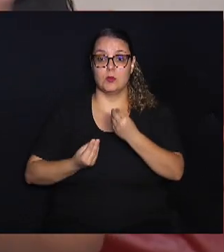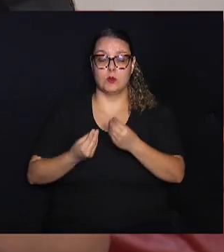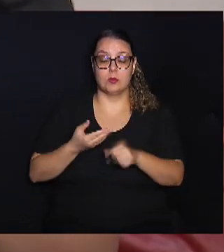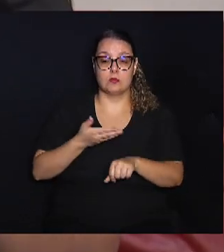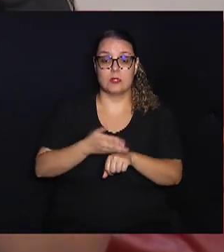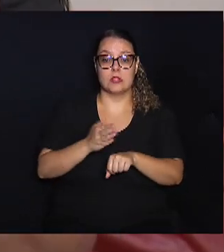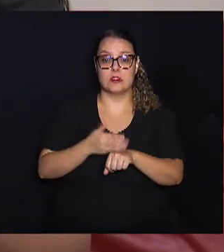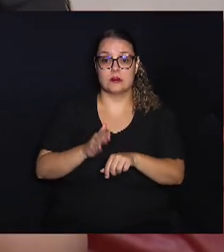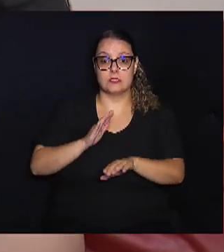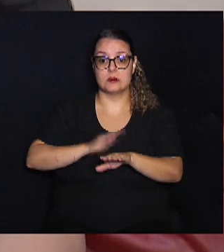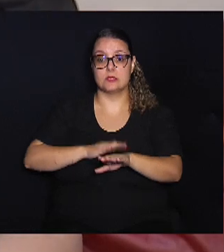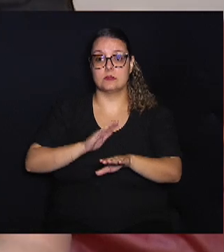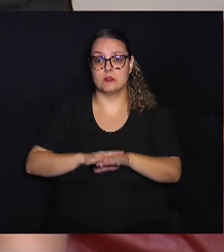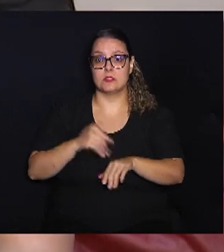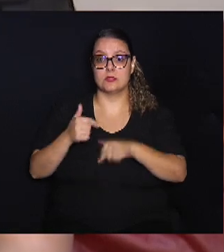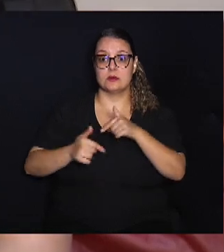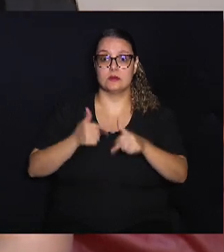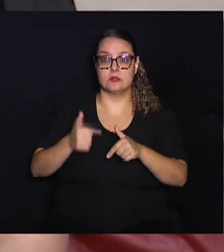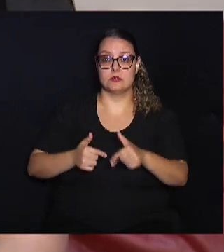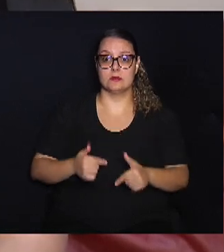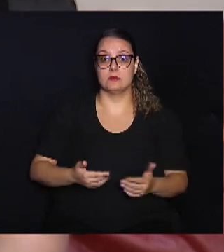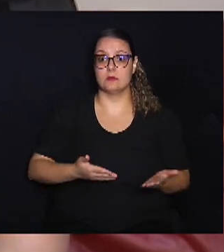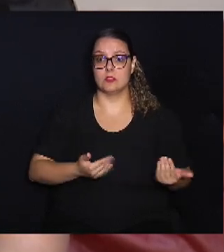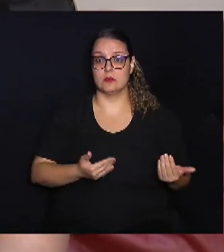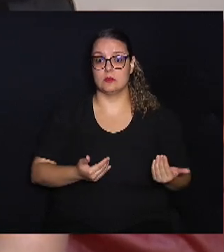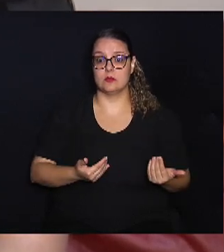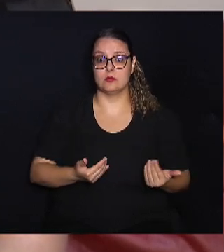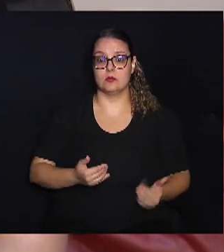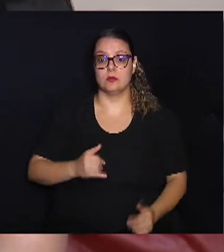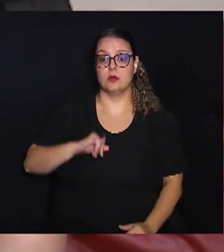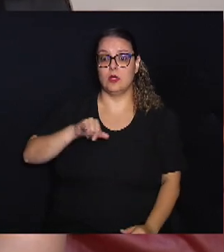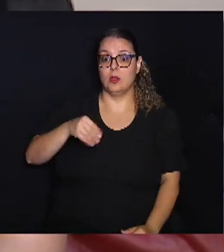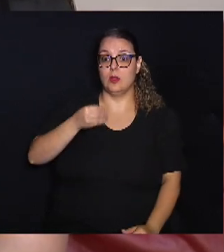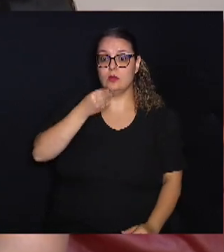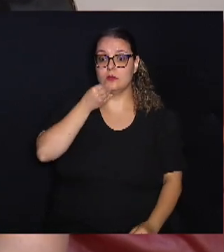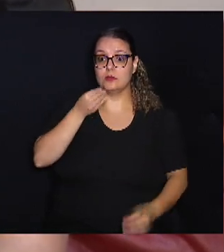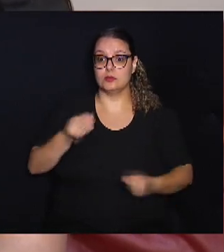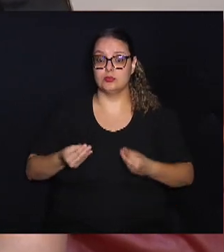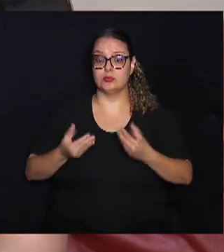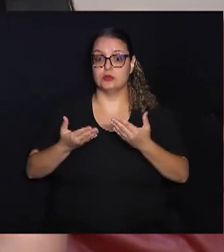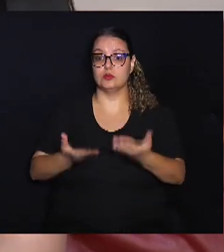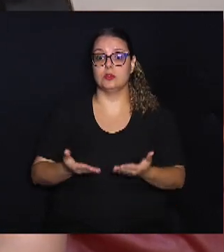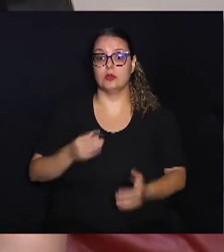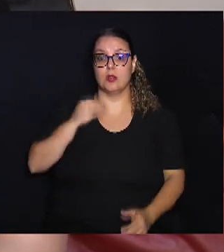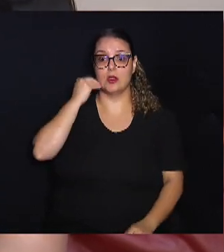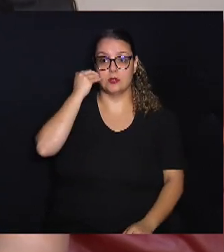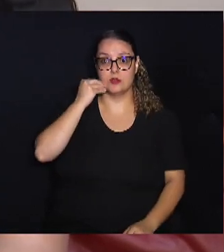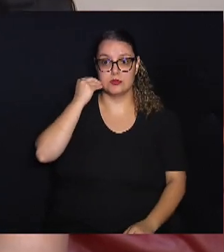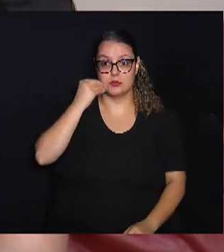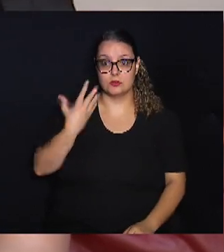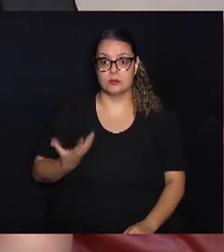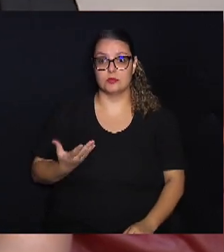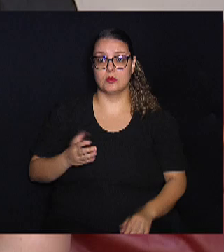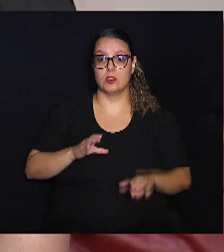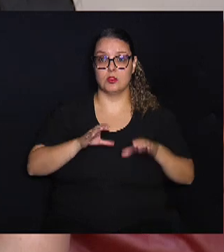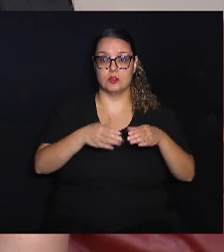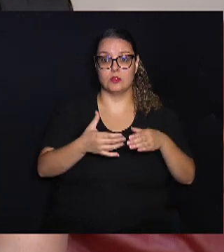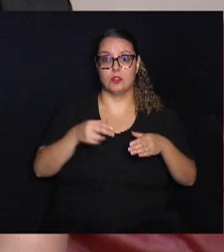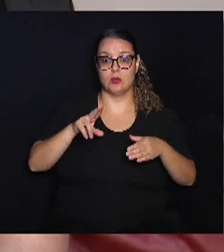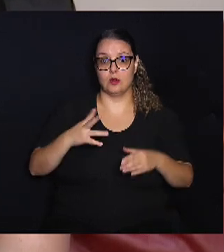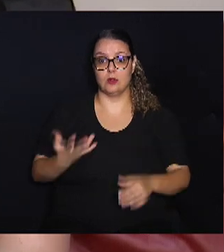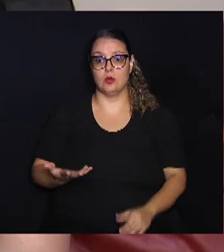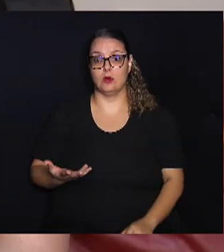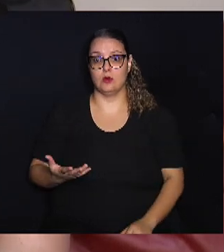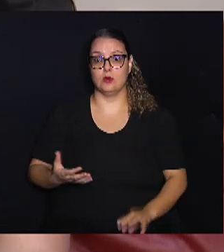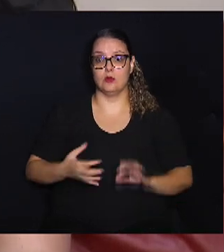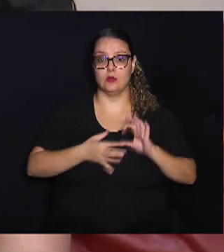essas atividades, trabalhando com esse jovem? Oportunizando realmente ele experiências, seja em grupo ou num